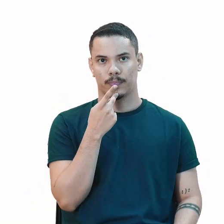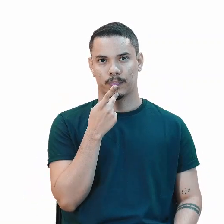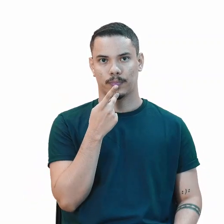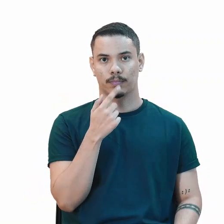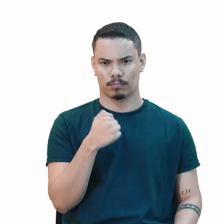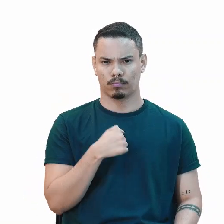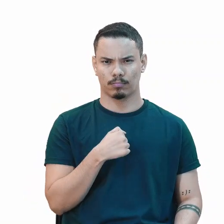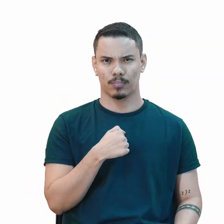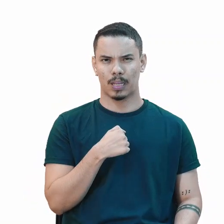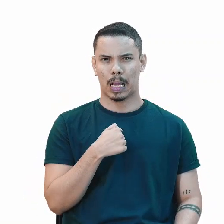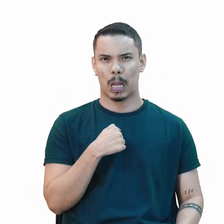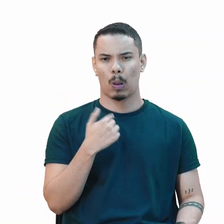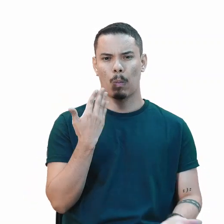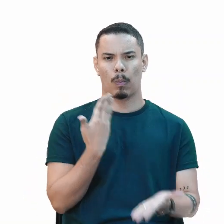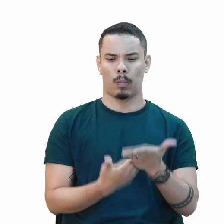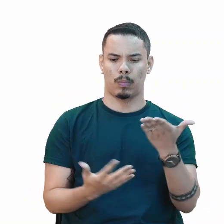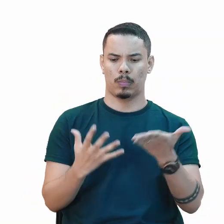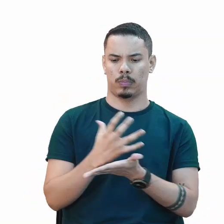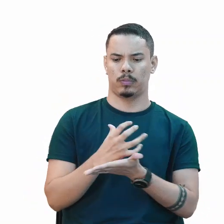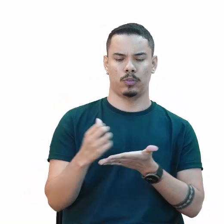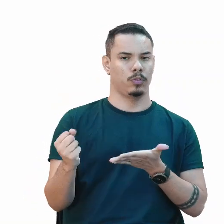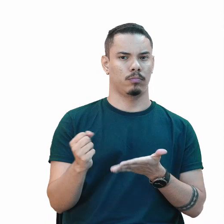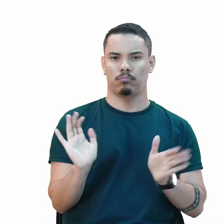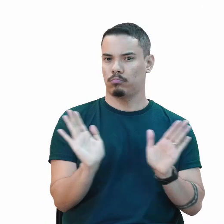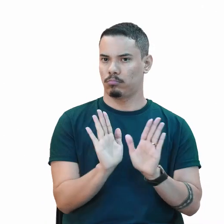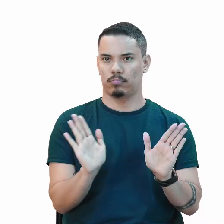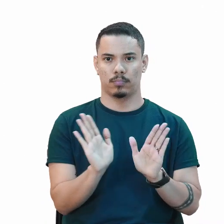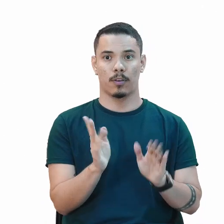perdi. Mas diga o seguinte.